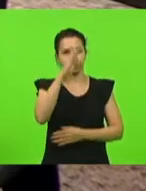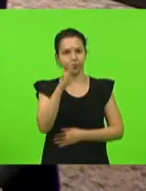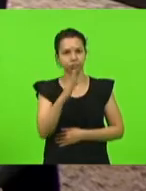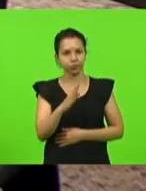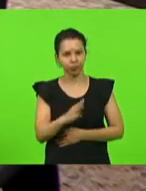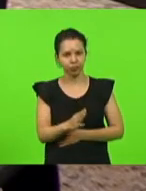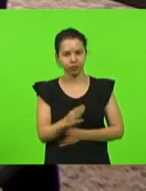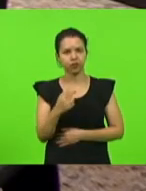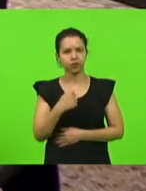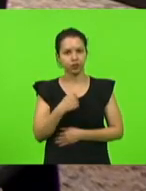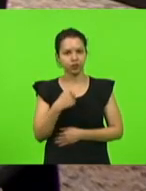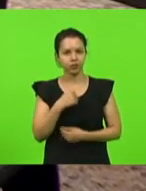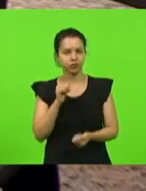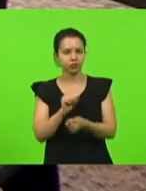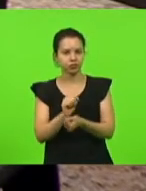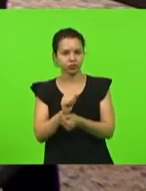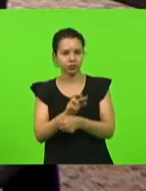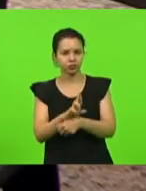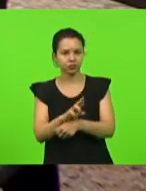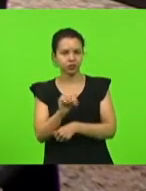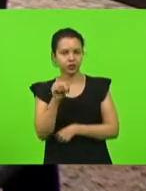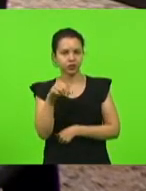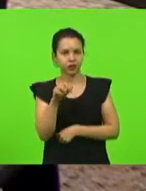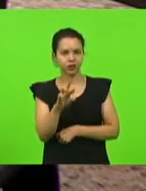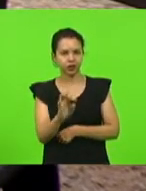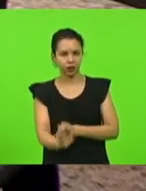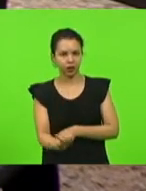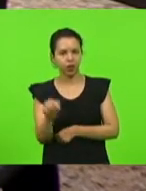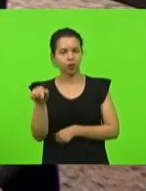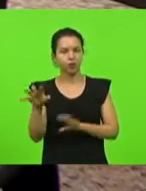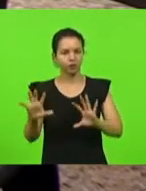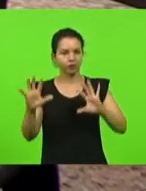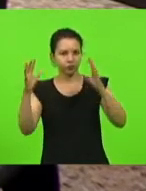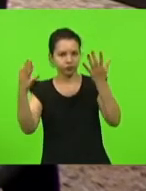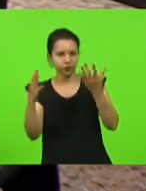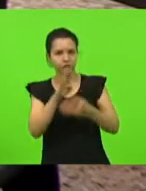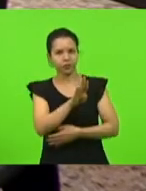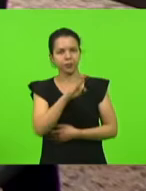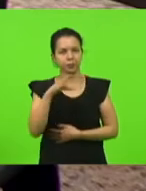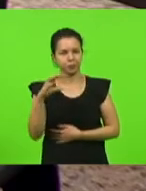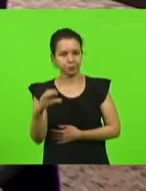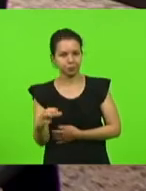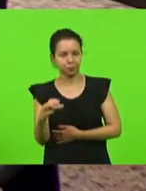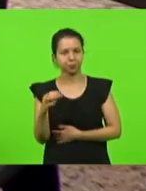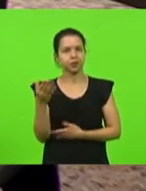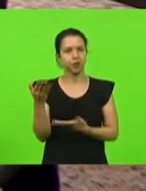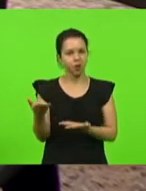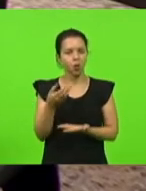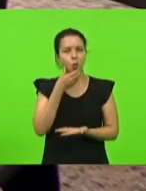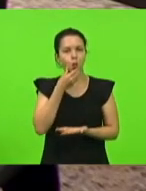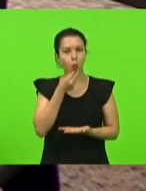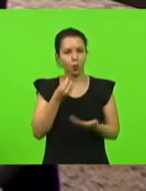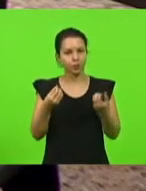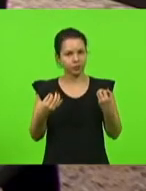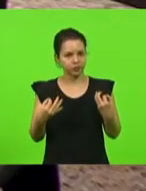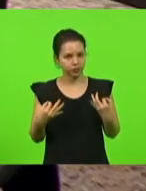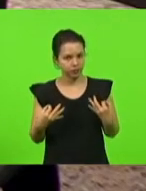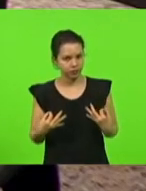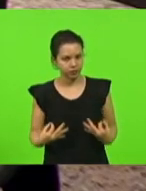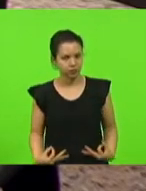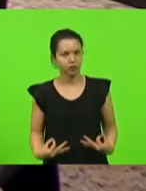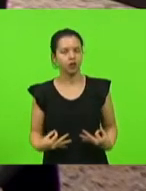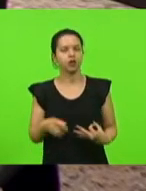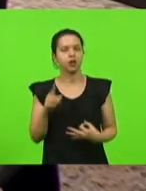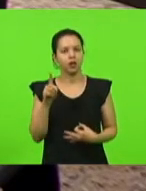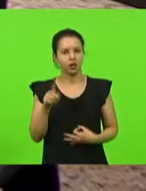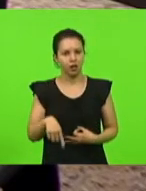o doutor André Mendonça num evento em Balneário Camboriú, e ele é um homem correto, íntegro, é